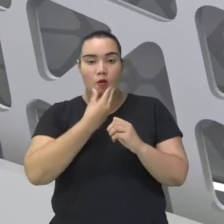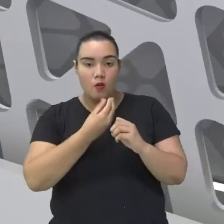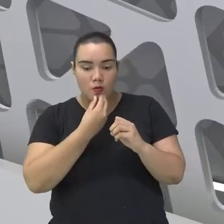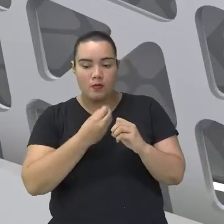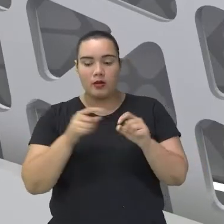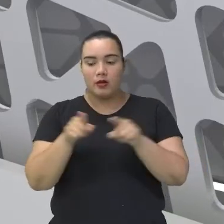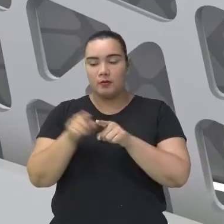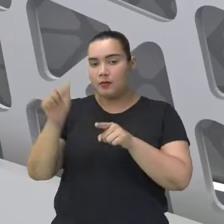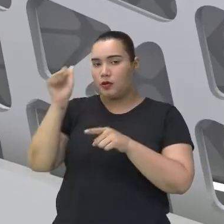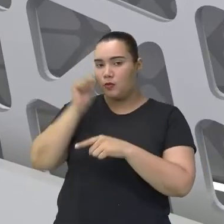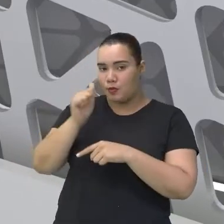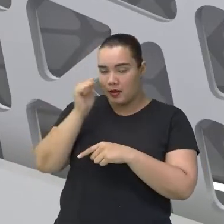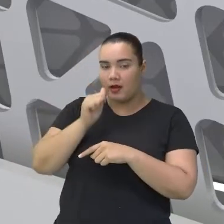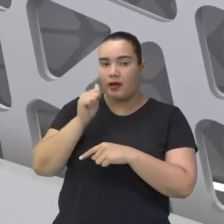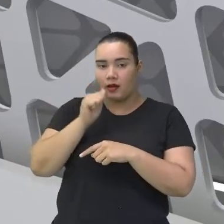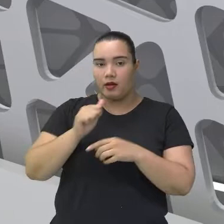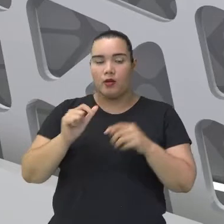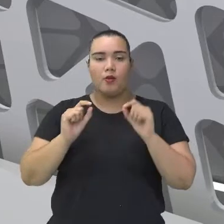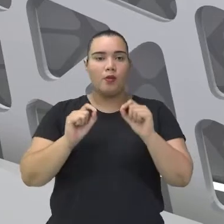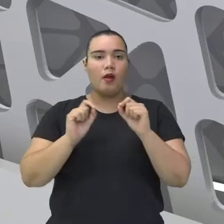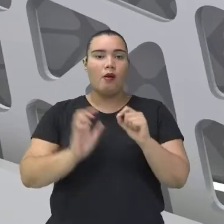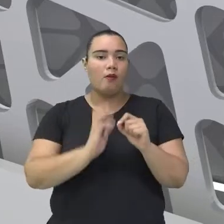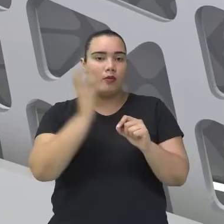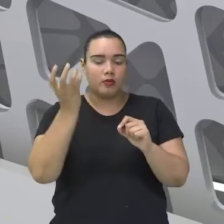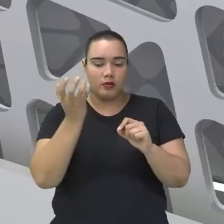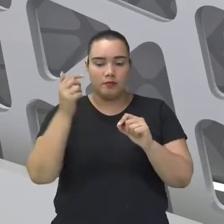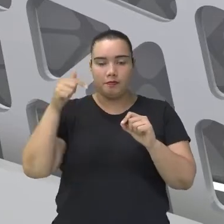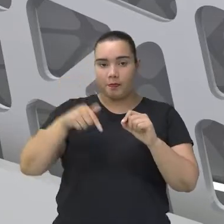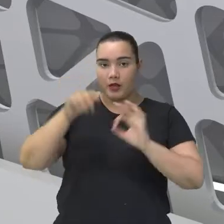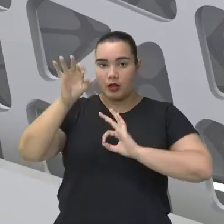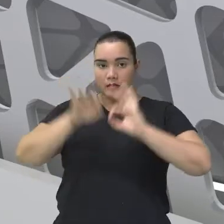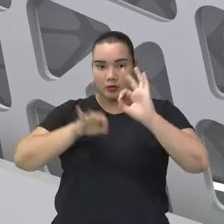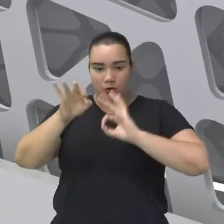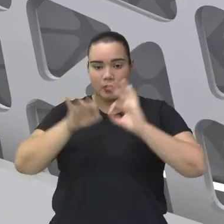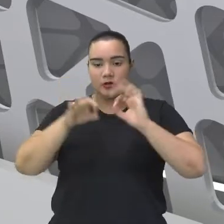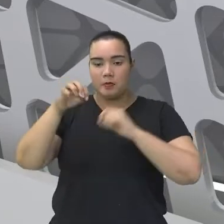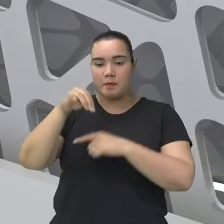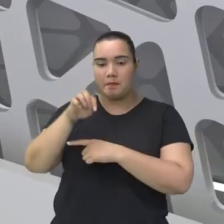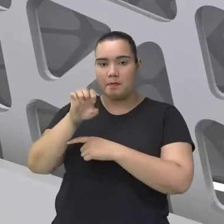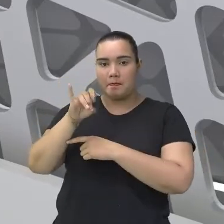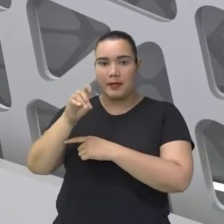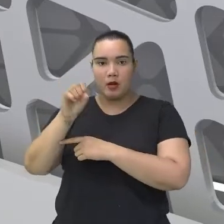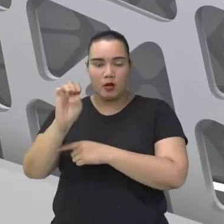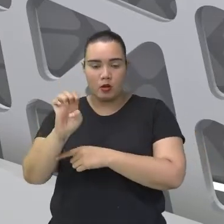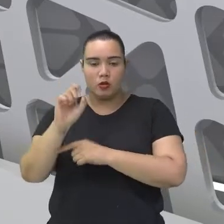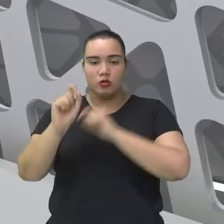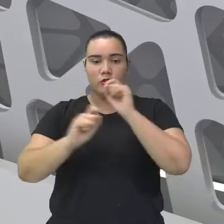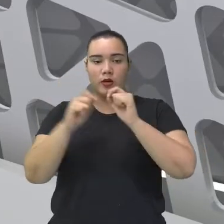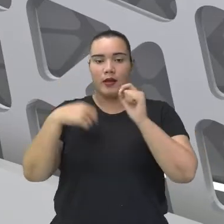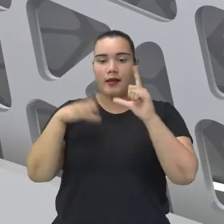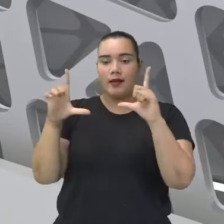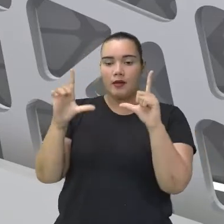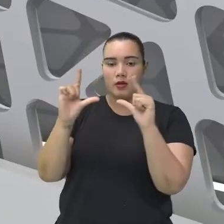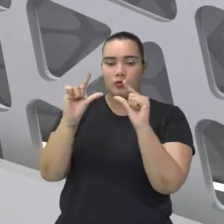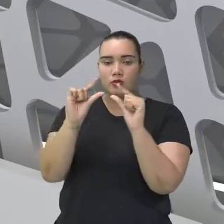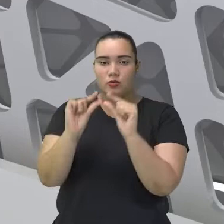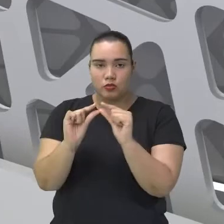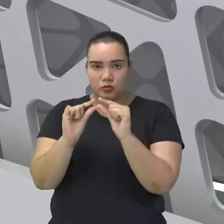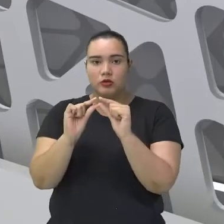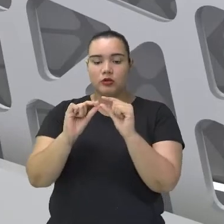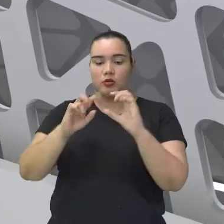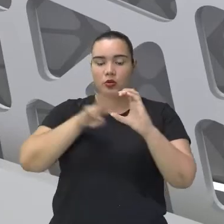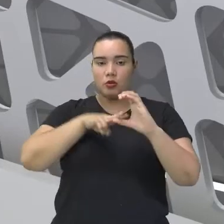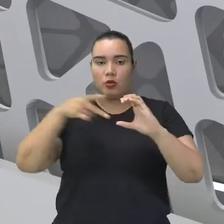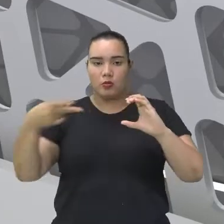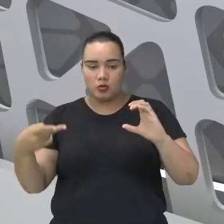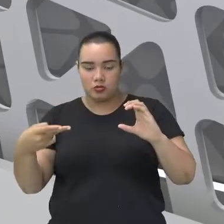gameta feminino, esse processo de meiose, né, vai reduzir esse número de cromossomos. O óvulo vai